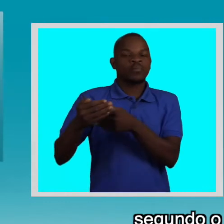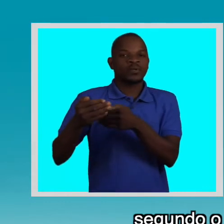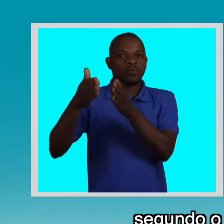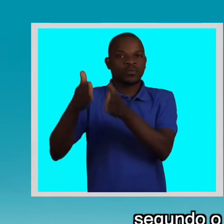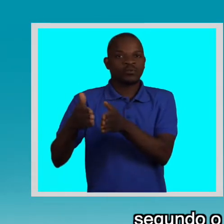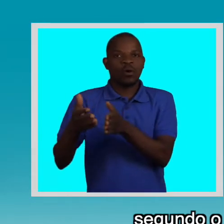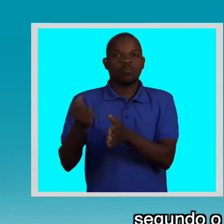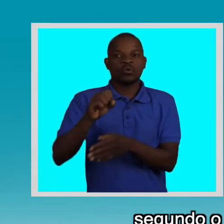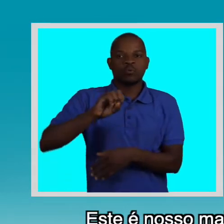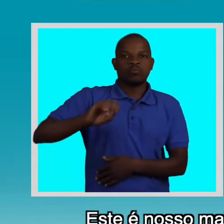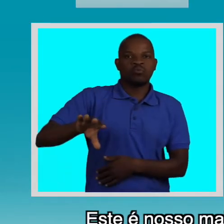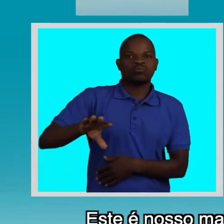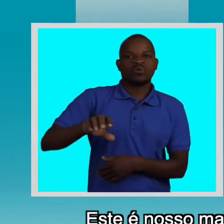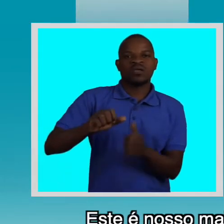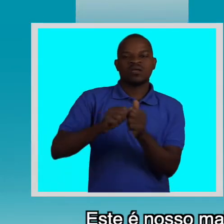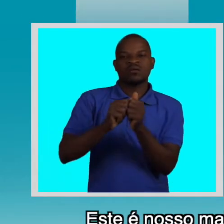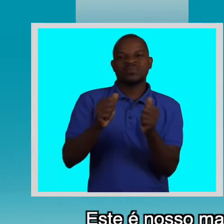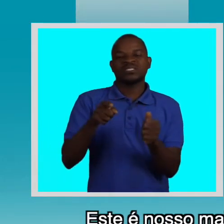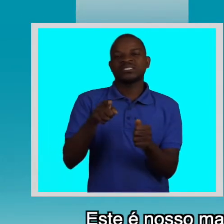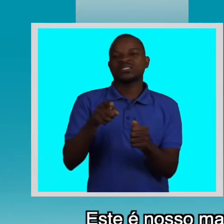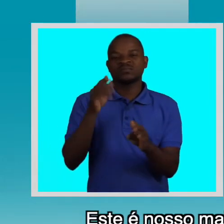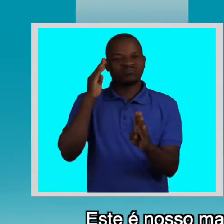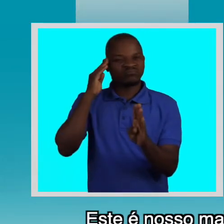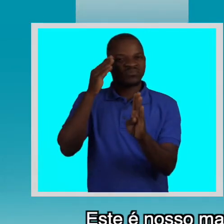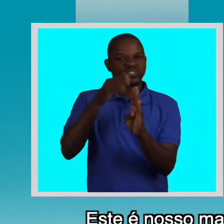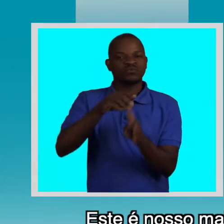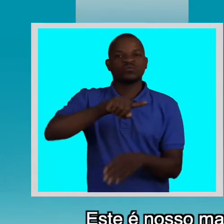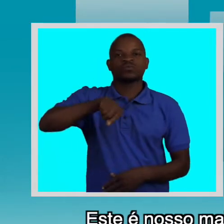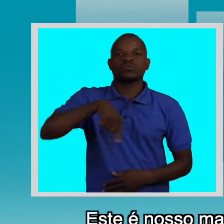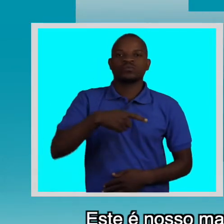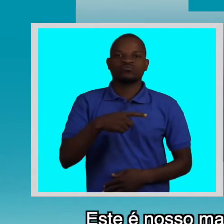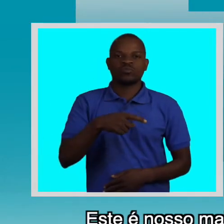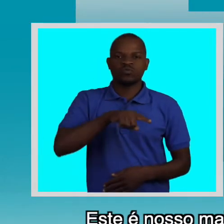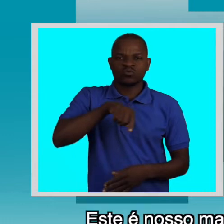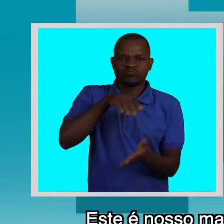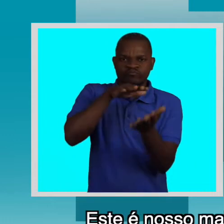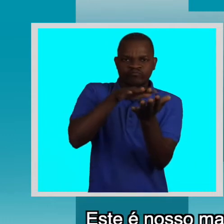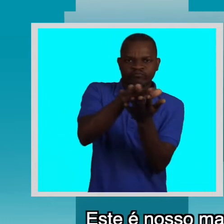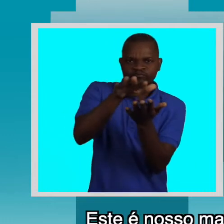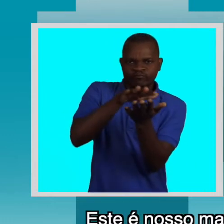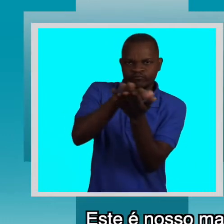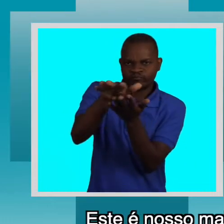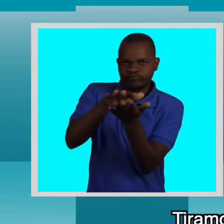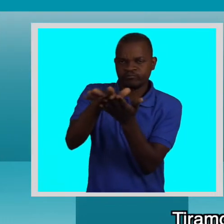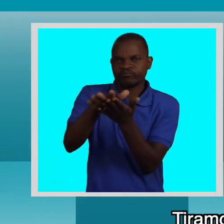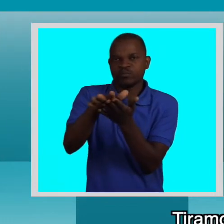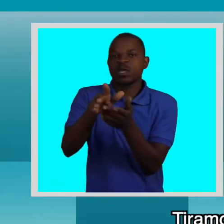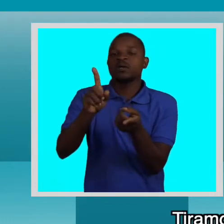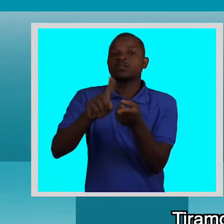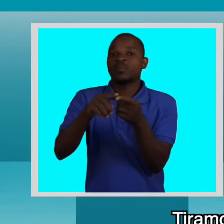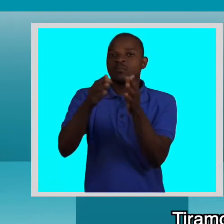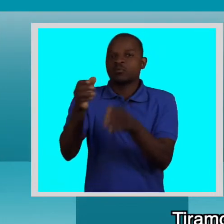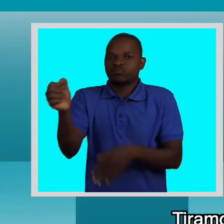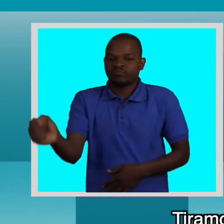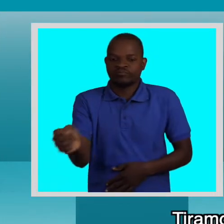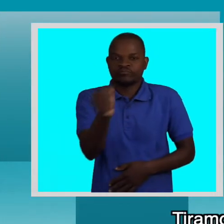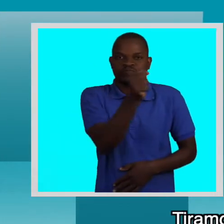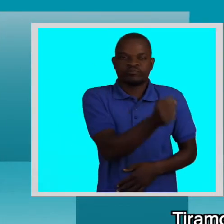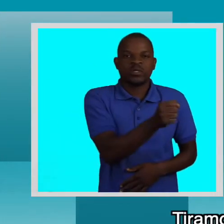pode contaminar. Então, esse é o nosso maior foco. Nós fazemos a sensibilização, tiramos a pessoa de casa